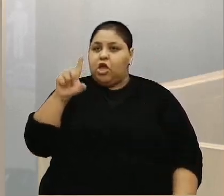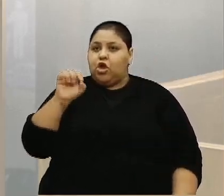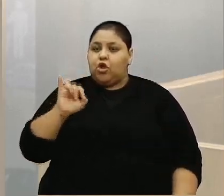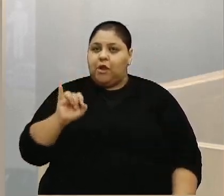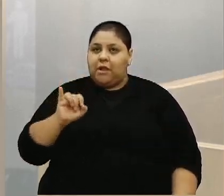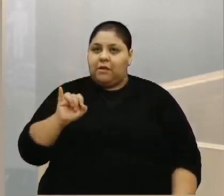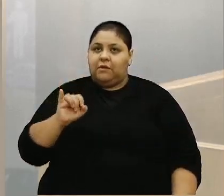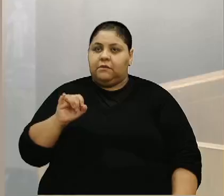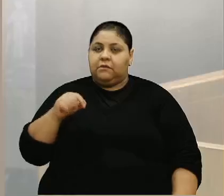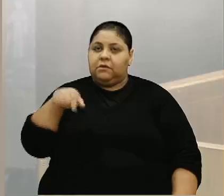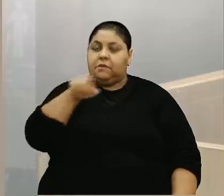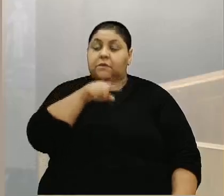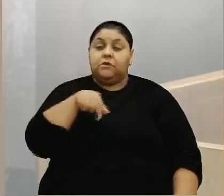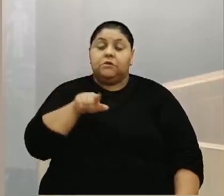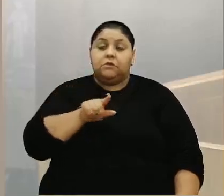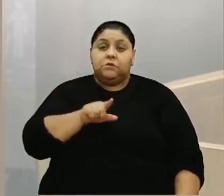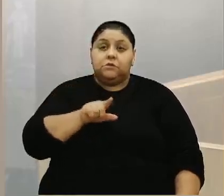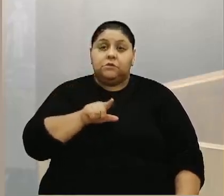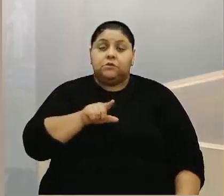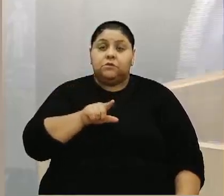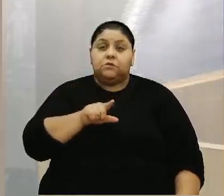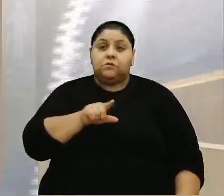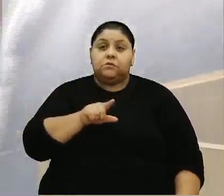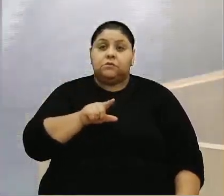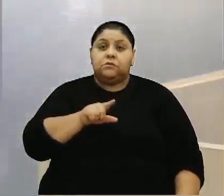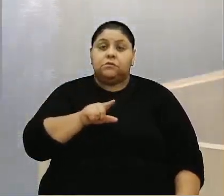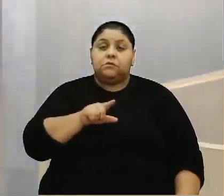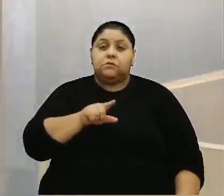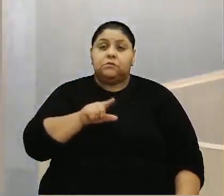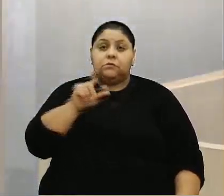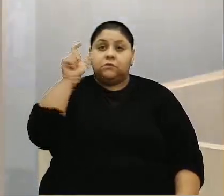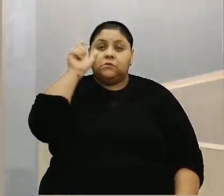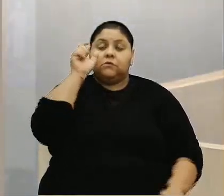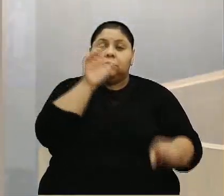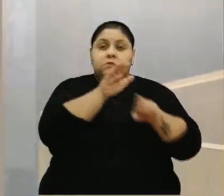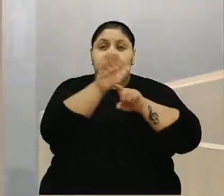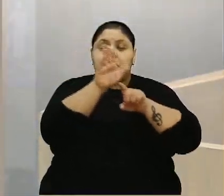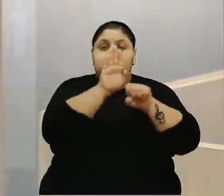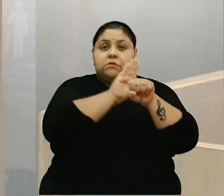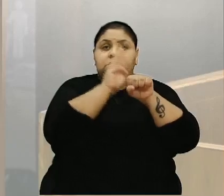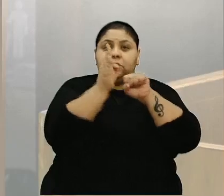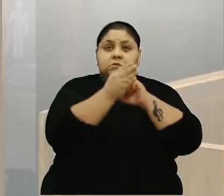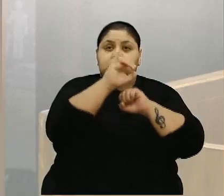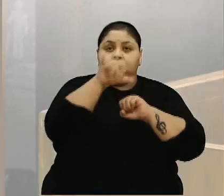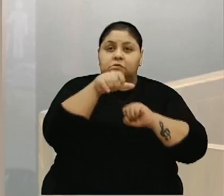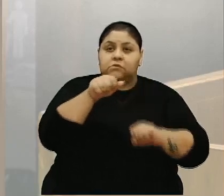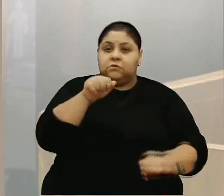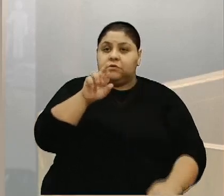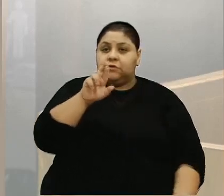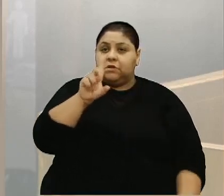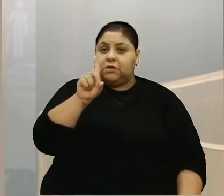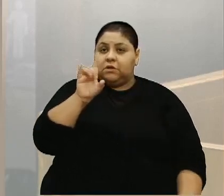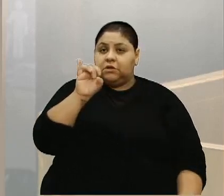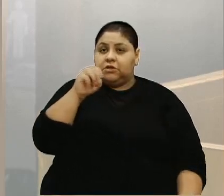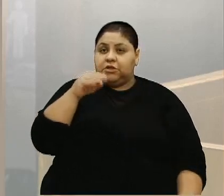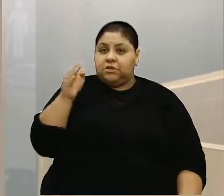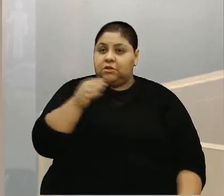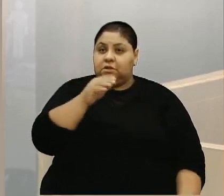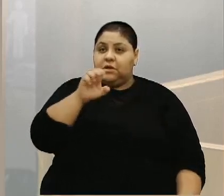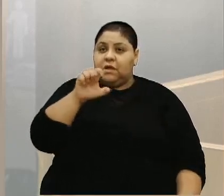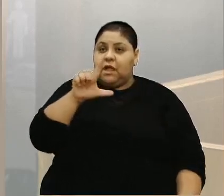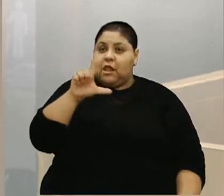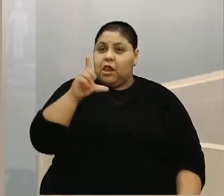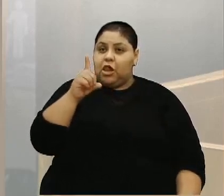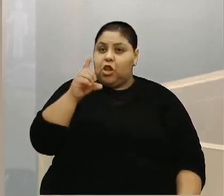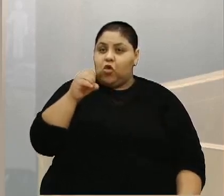nós estar vendo uma demanda no bairro Jardim Eldorado. E